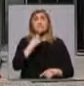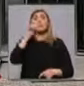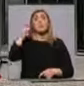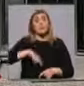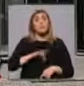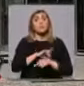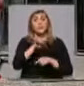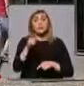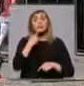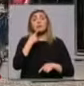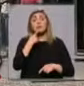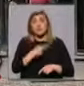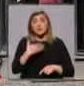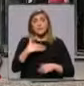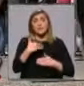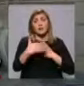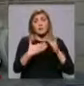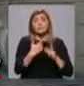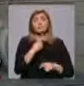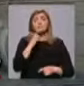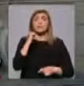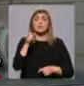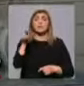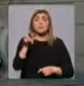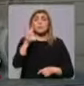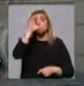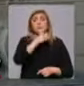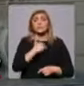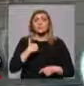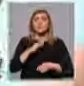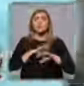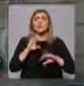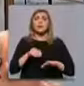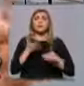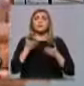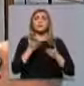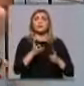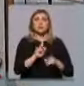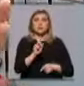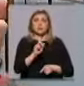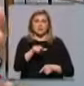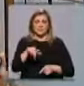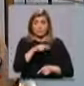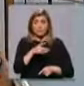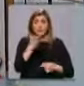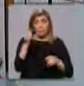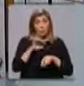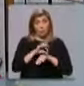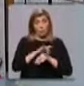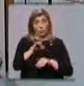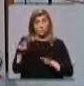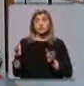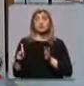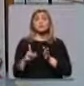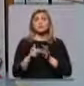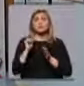doentes que garantem avançar com uma queixa crime contra o ministério da saúde por omissão de auxílio estes doentes que são muitos e que